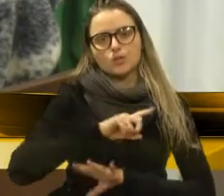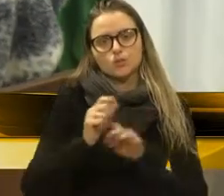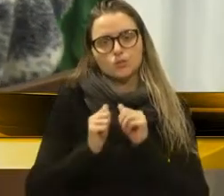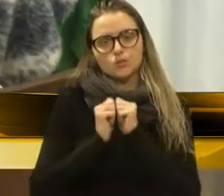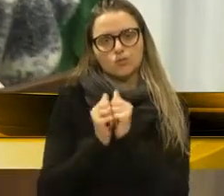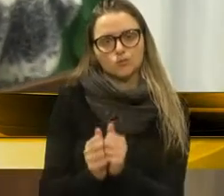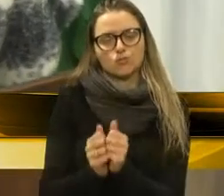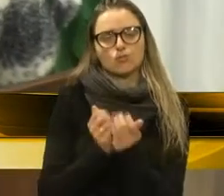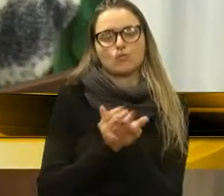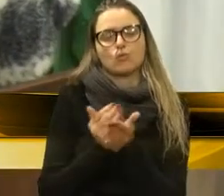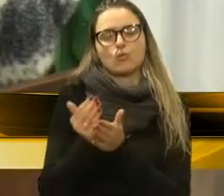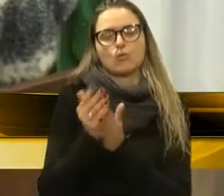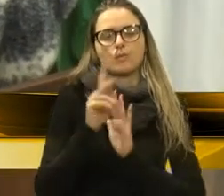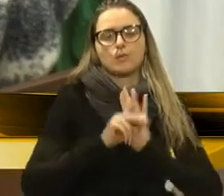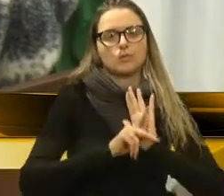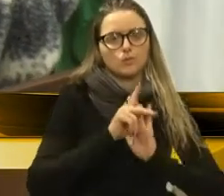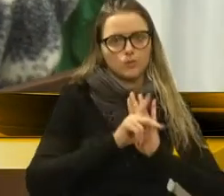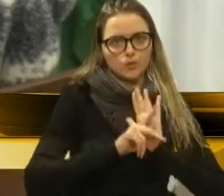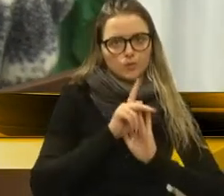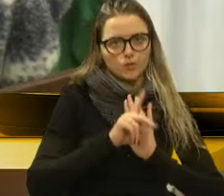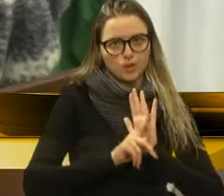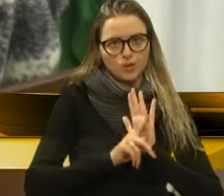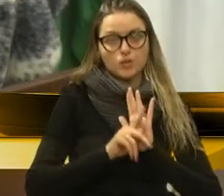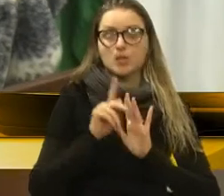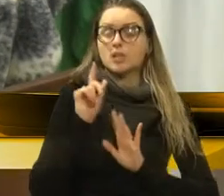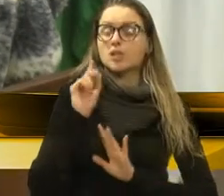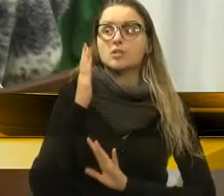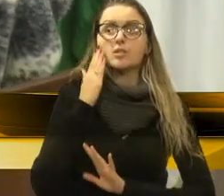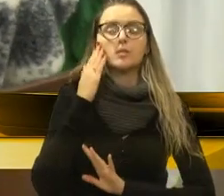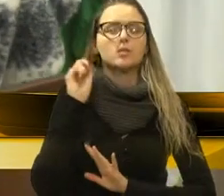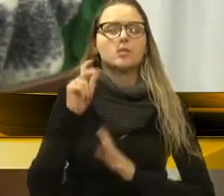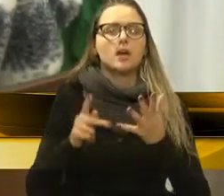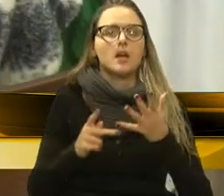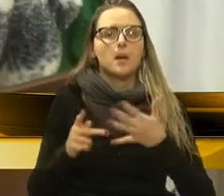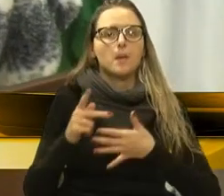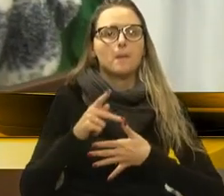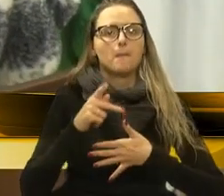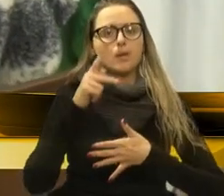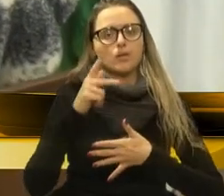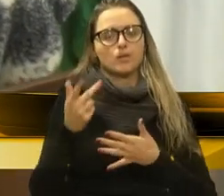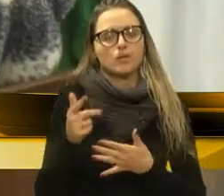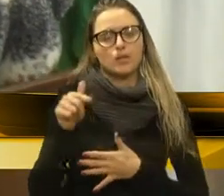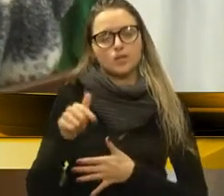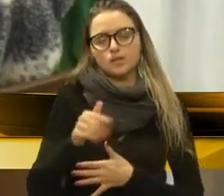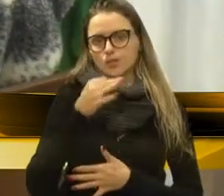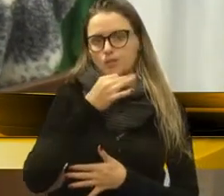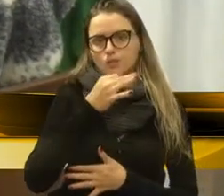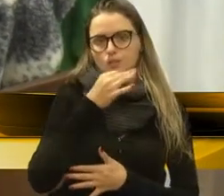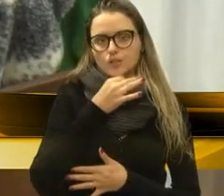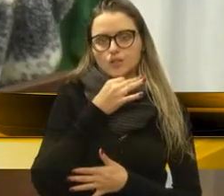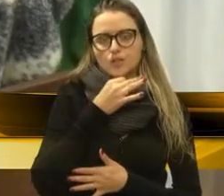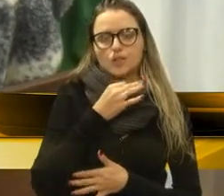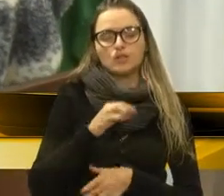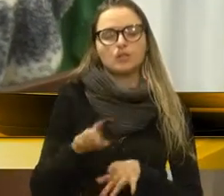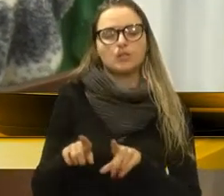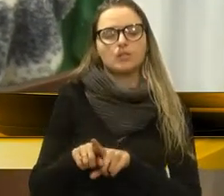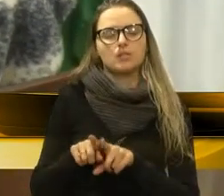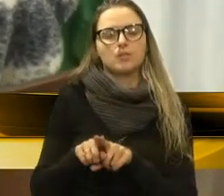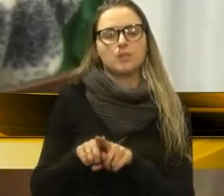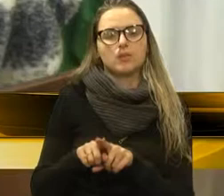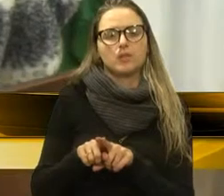iniciando um projeto de prioridades para Caxias, né, que a gente